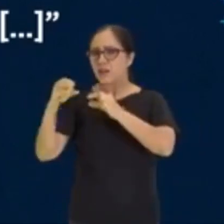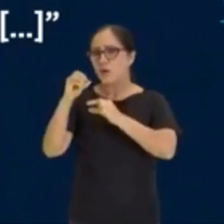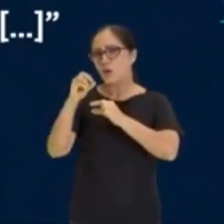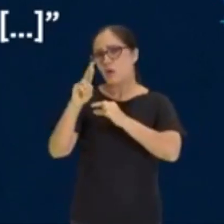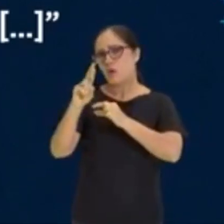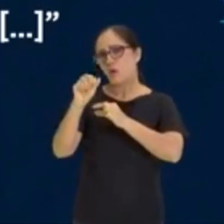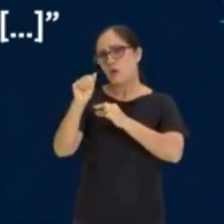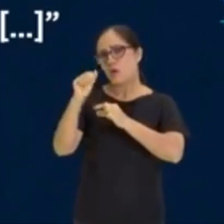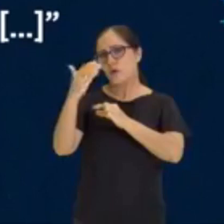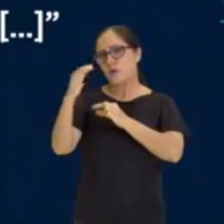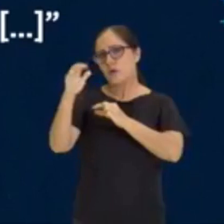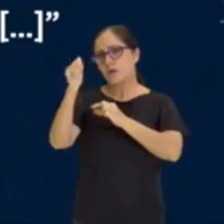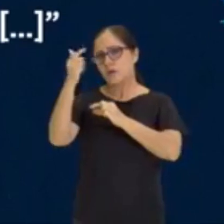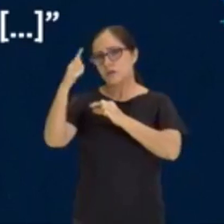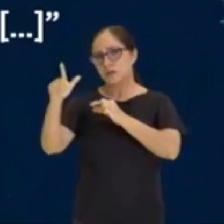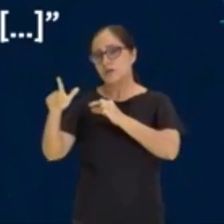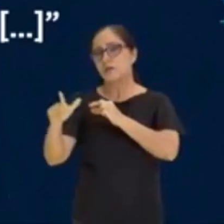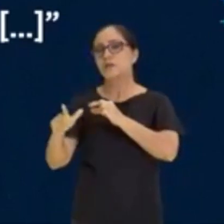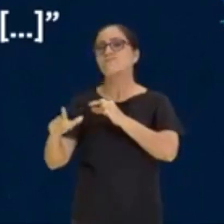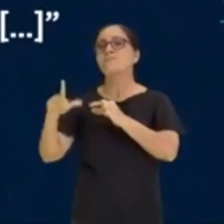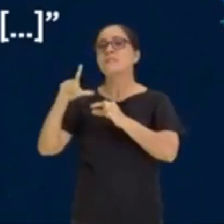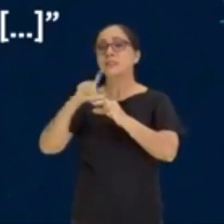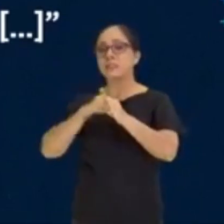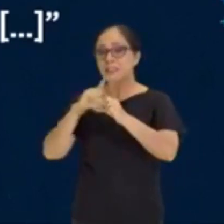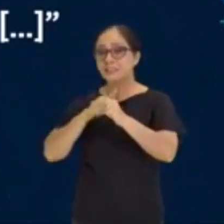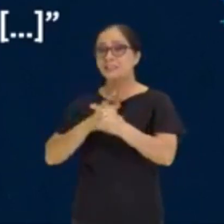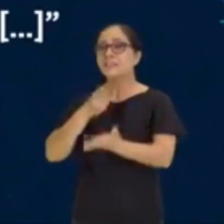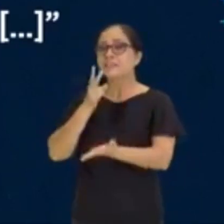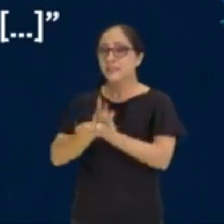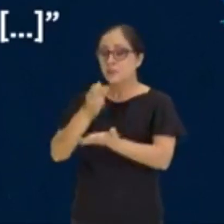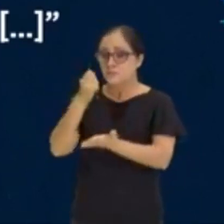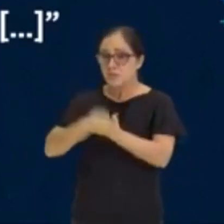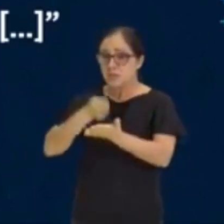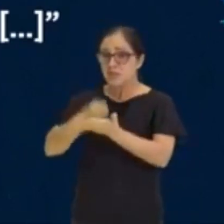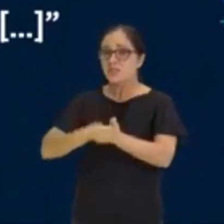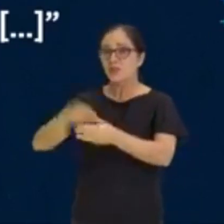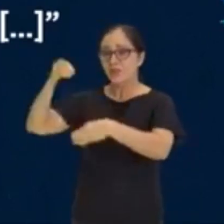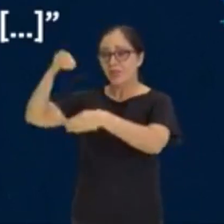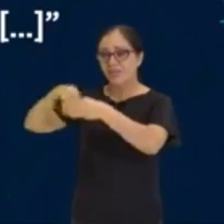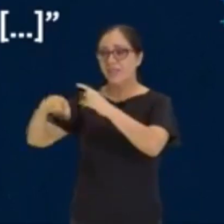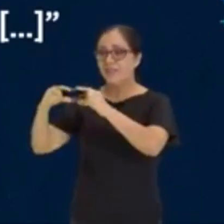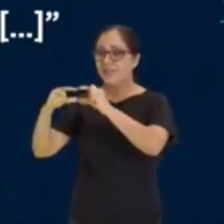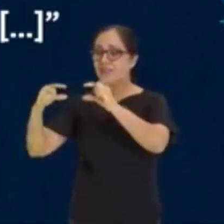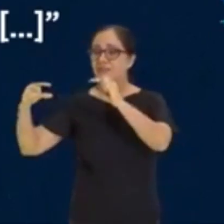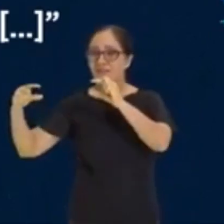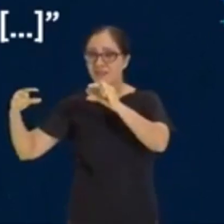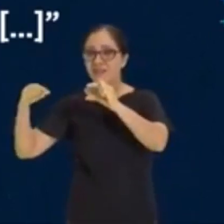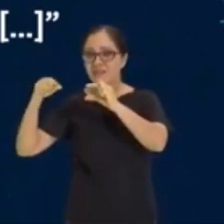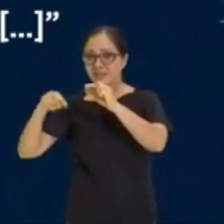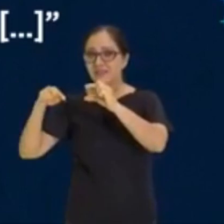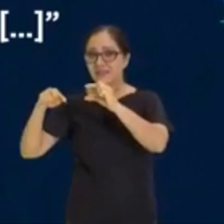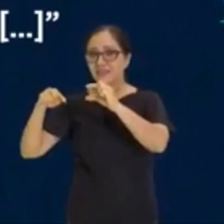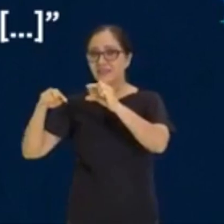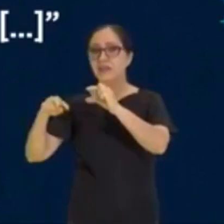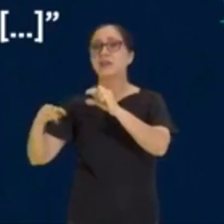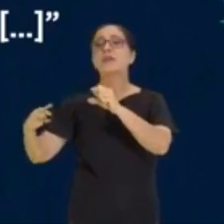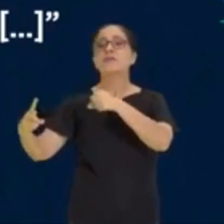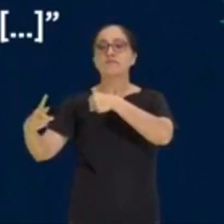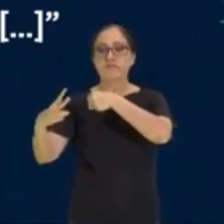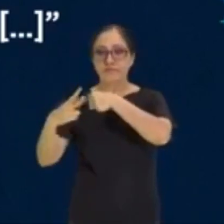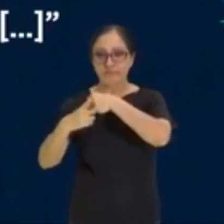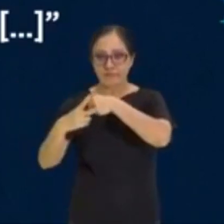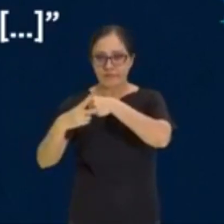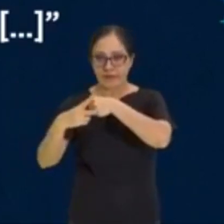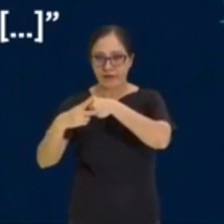núcleo das orações, não tem como existir oração sem verbo. Para ser oração, precisa